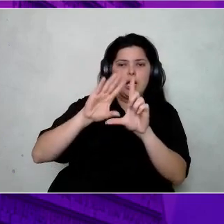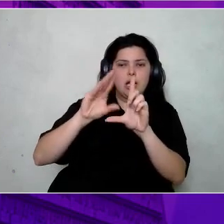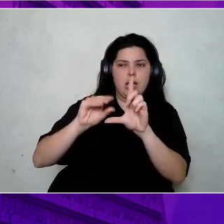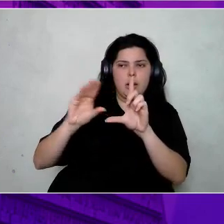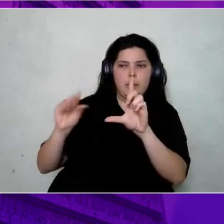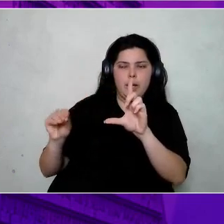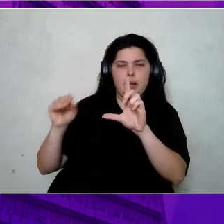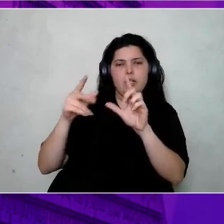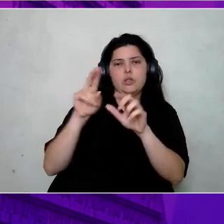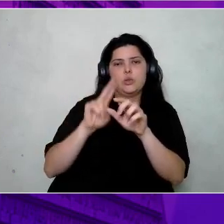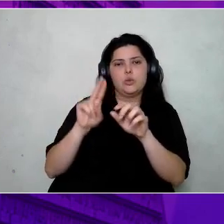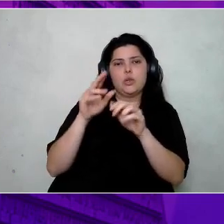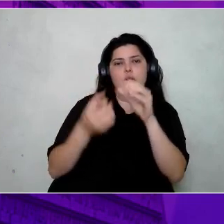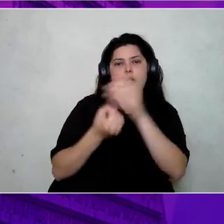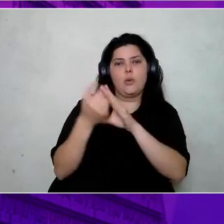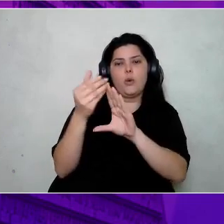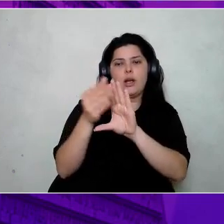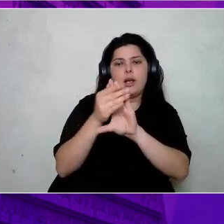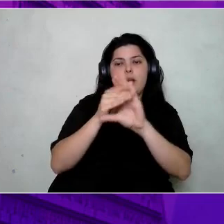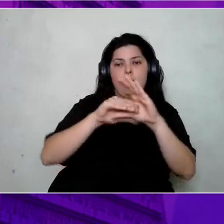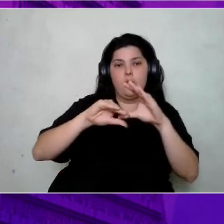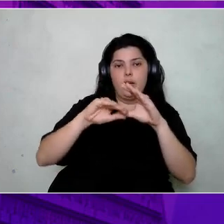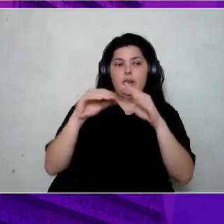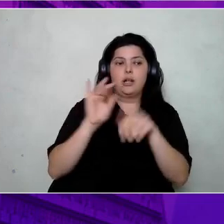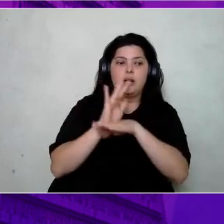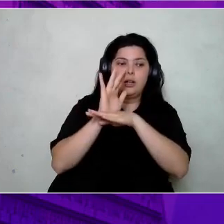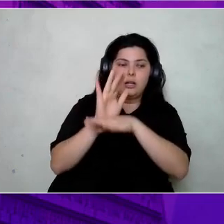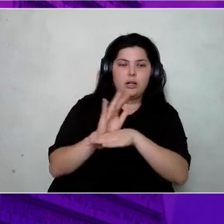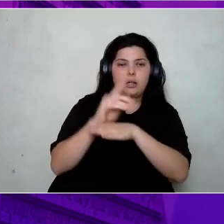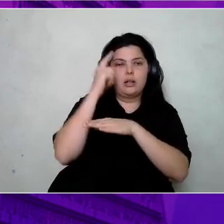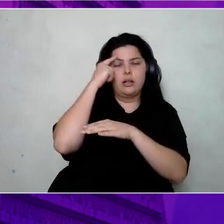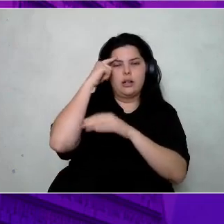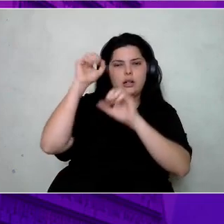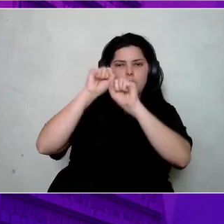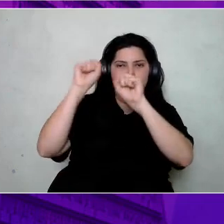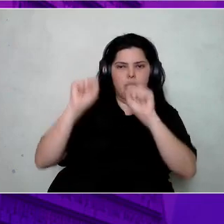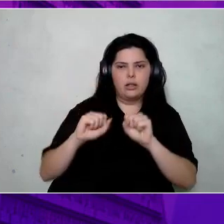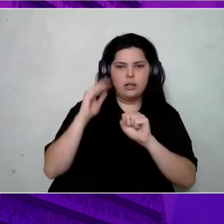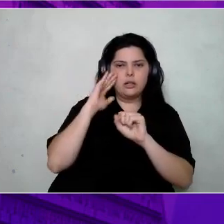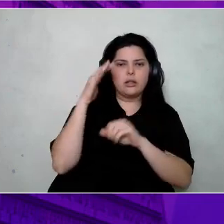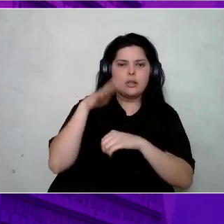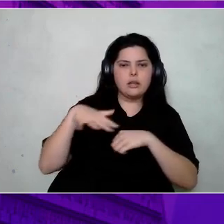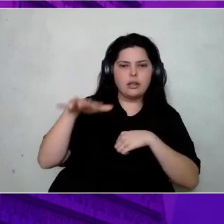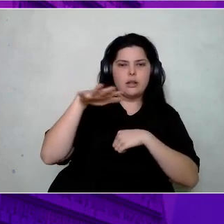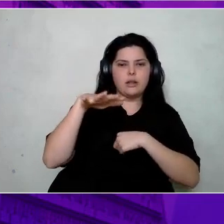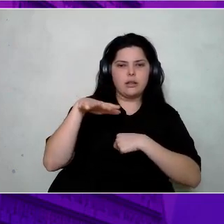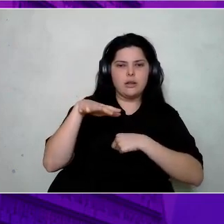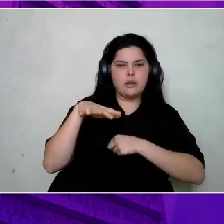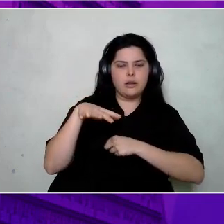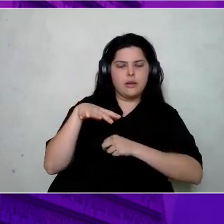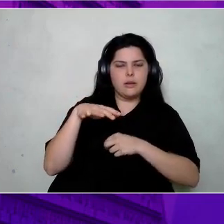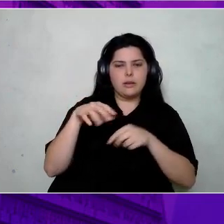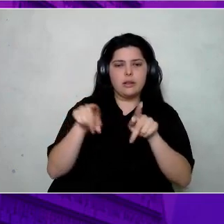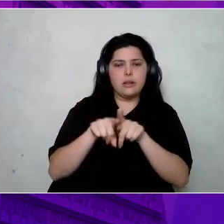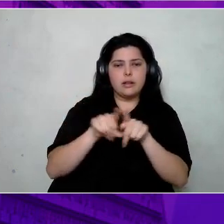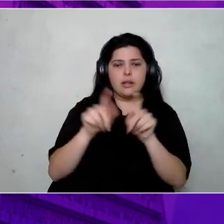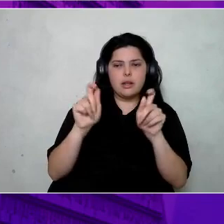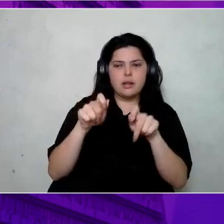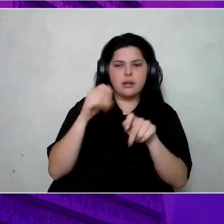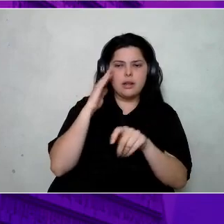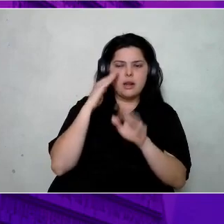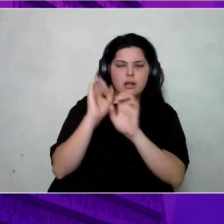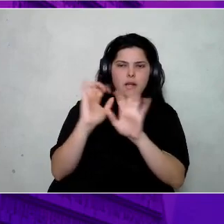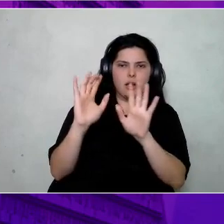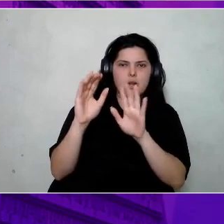Canvas que ajuda a trazer o pensamento sistêmico, entender o ambiente. Mas a gente entendeu mesmo, né, que com o Static ainda